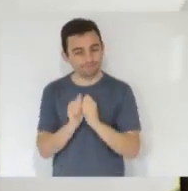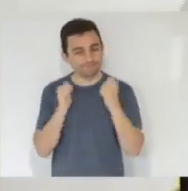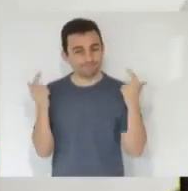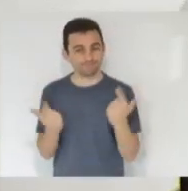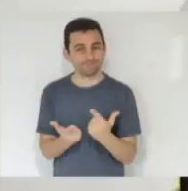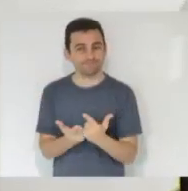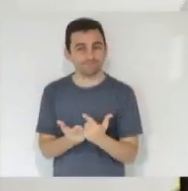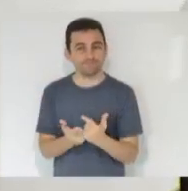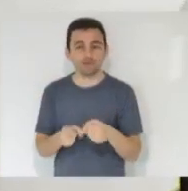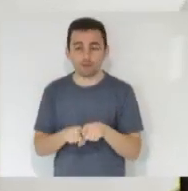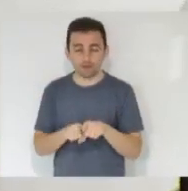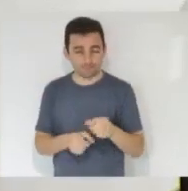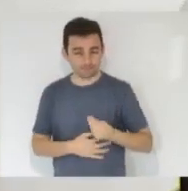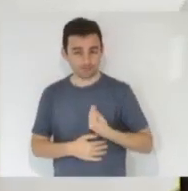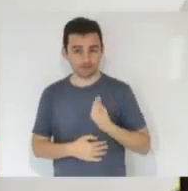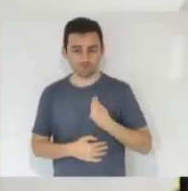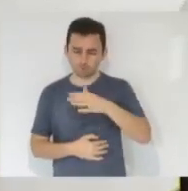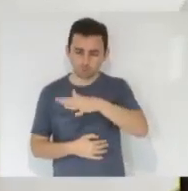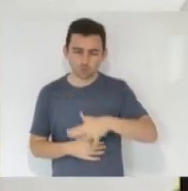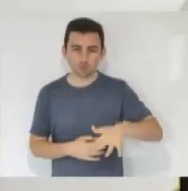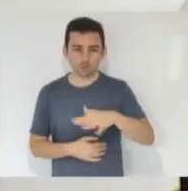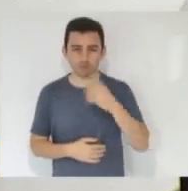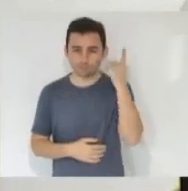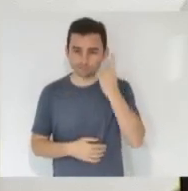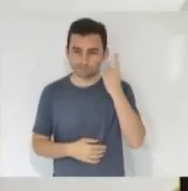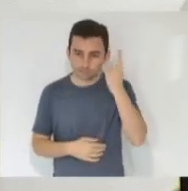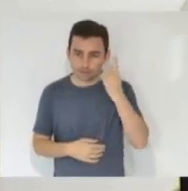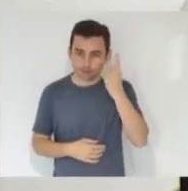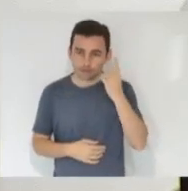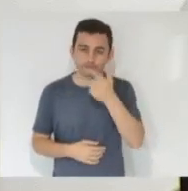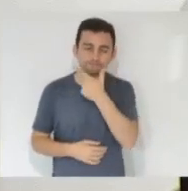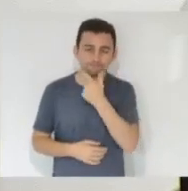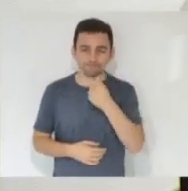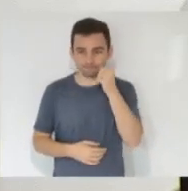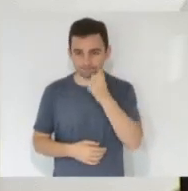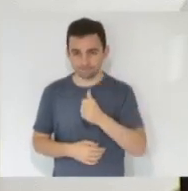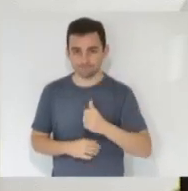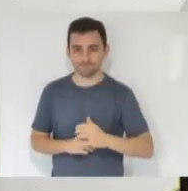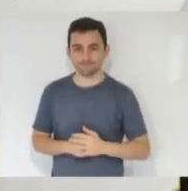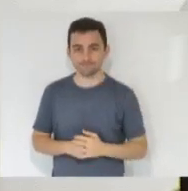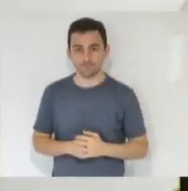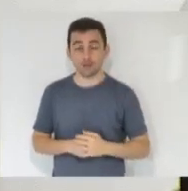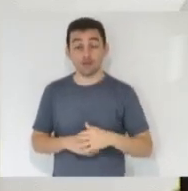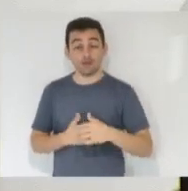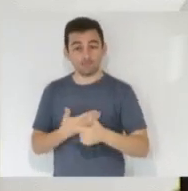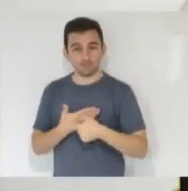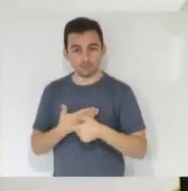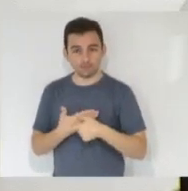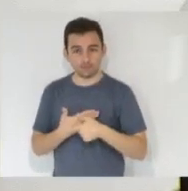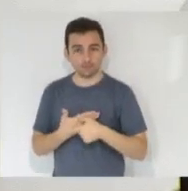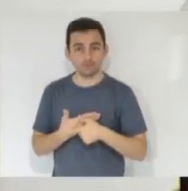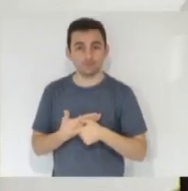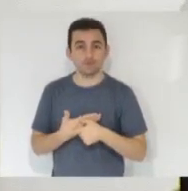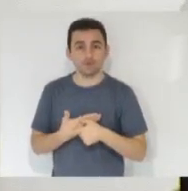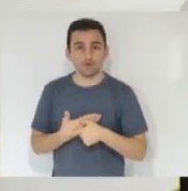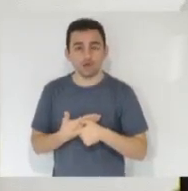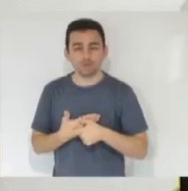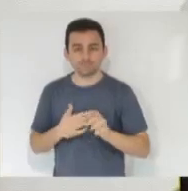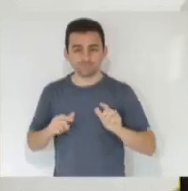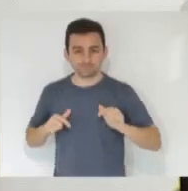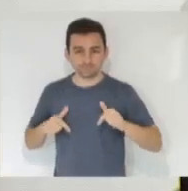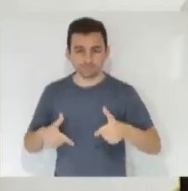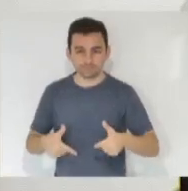de todos nós, deputados e deputadas. O papel em que a Frente